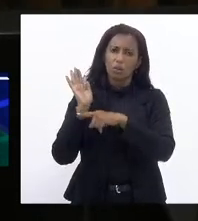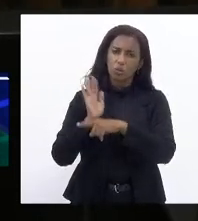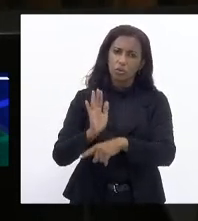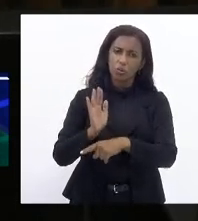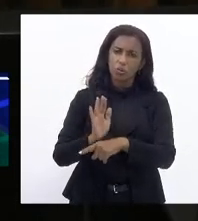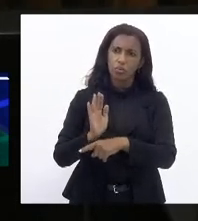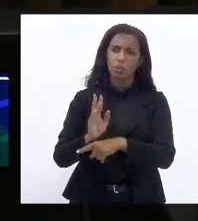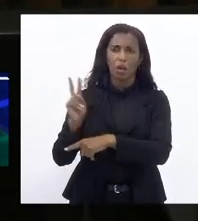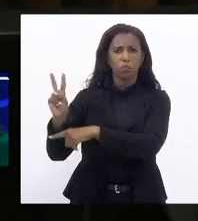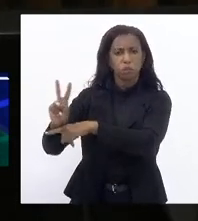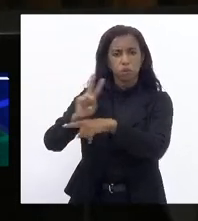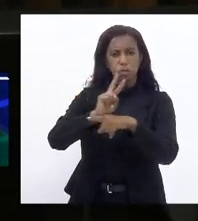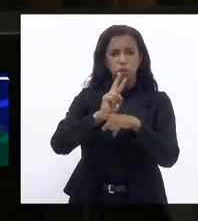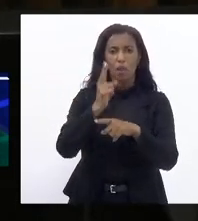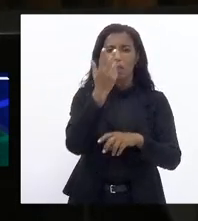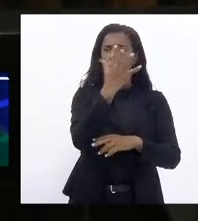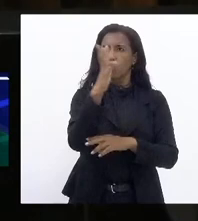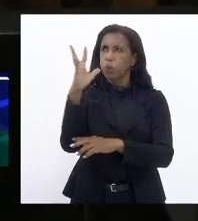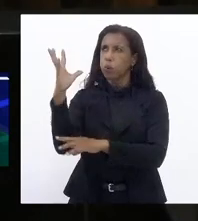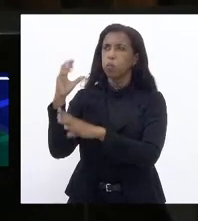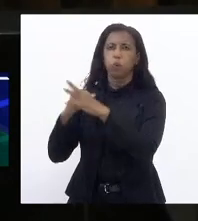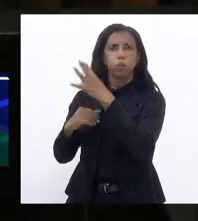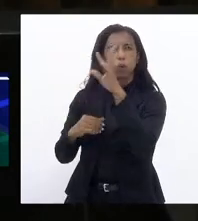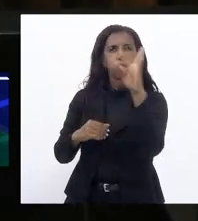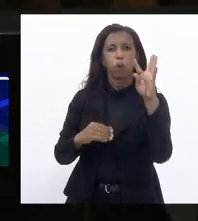ajuda a preservar aquele ecossistema,